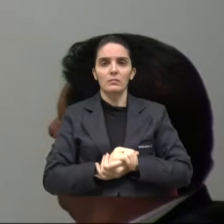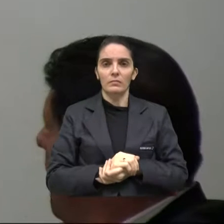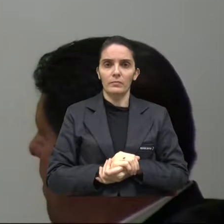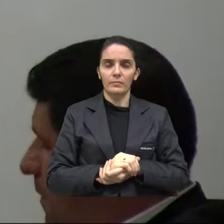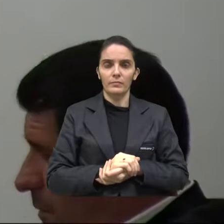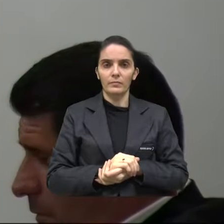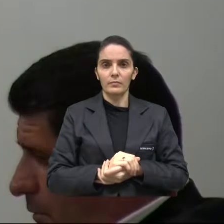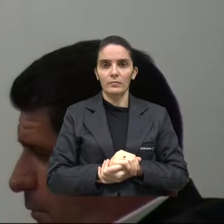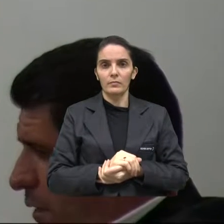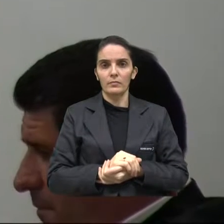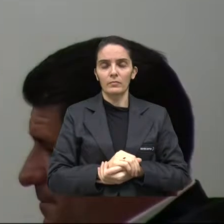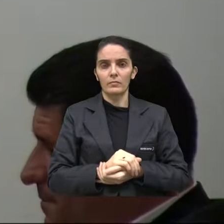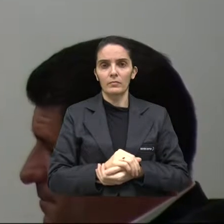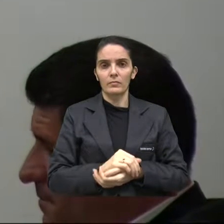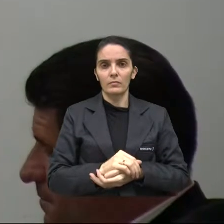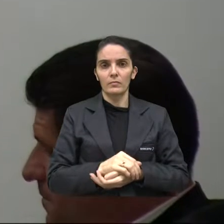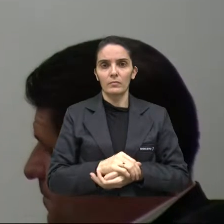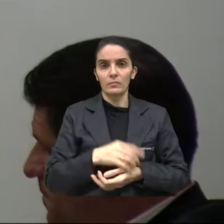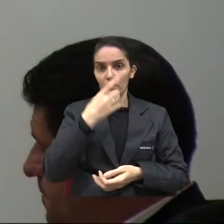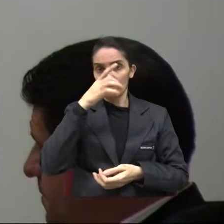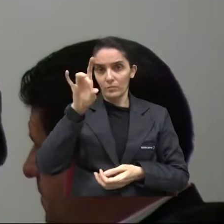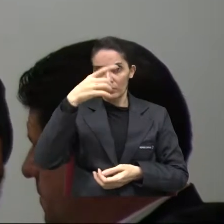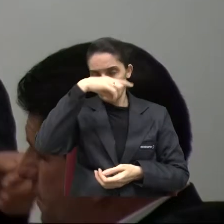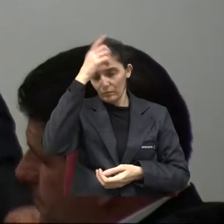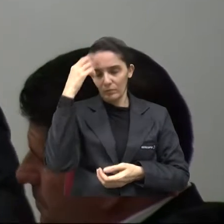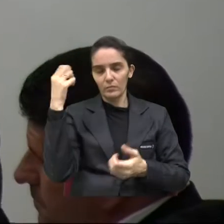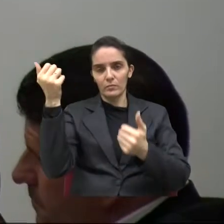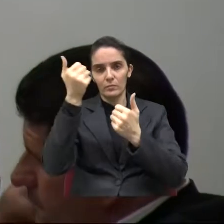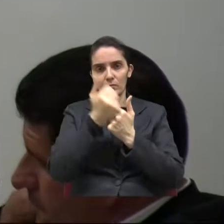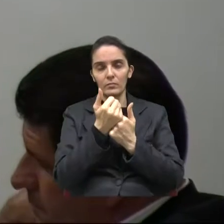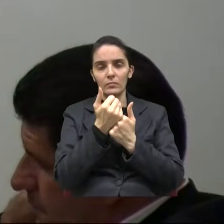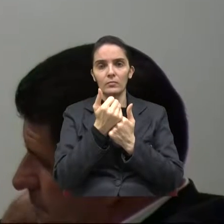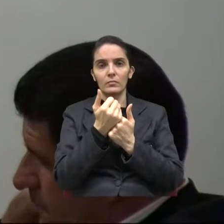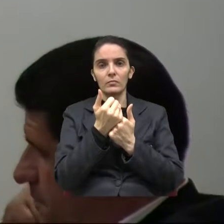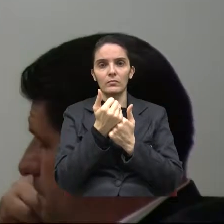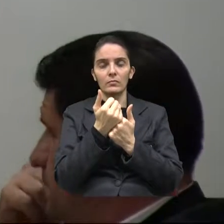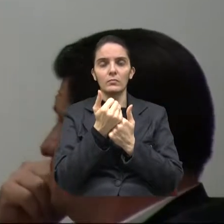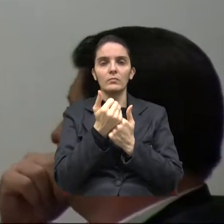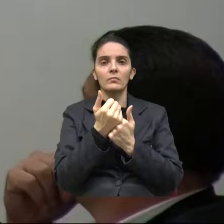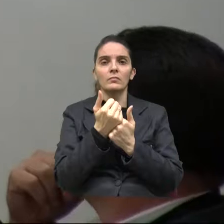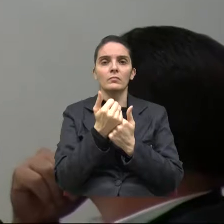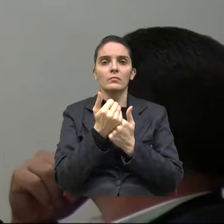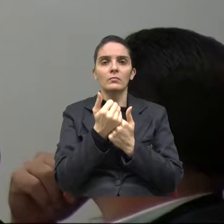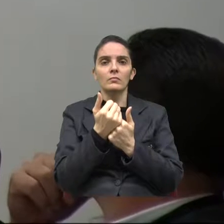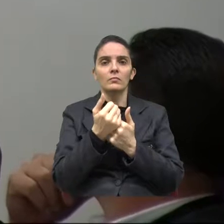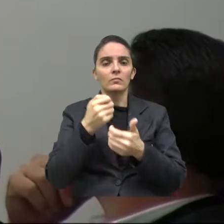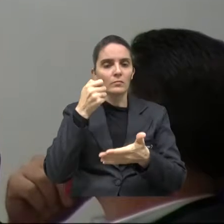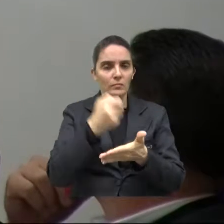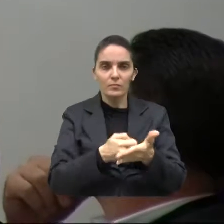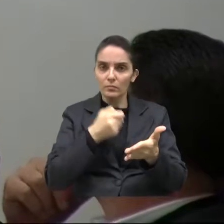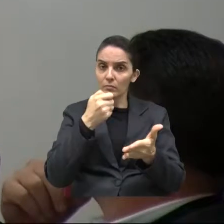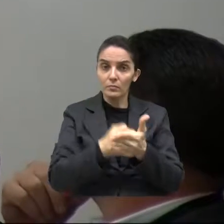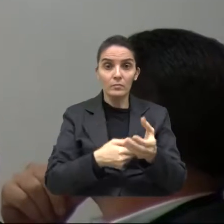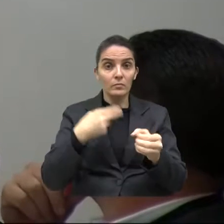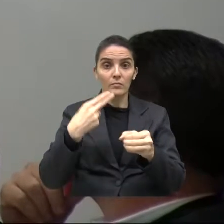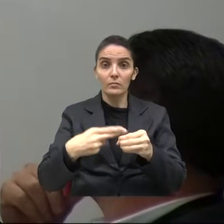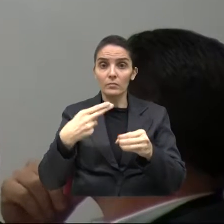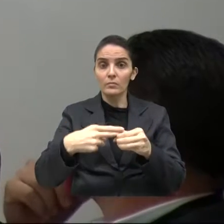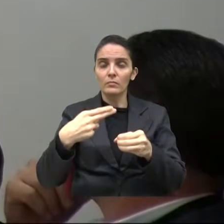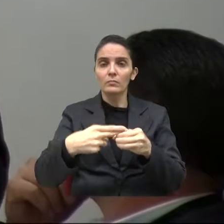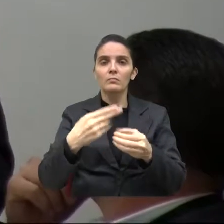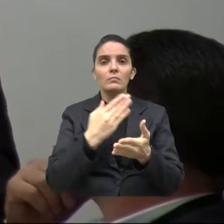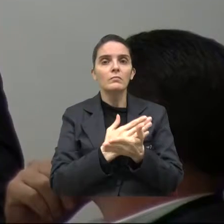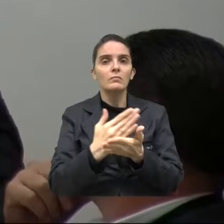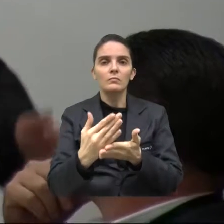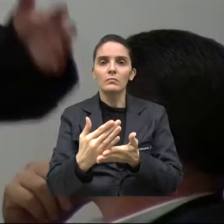casa, eu era suplente, eu assumi o lugar da vereadora Elza Tanque e fui lutar pela Unicamp. Eu comecei um